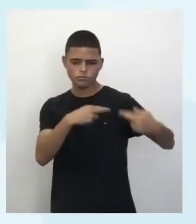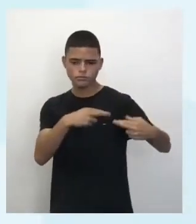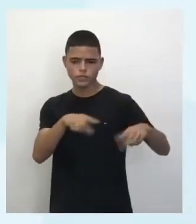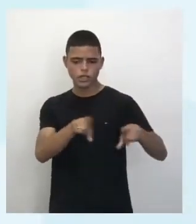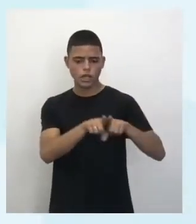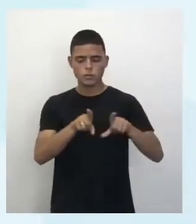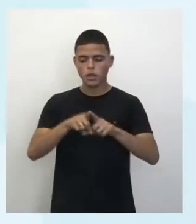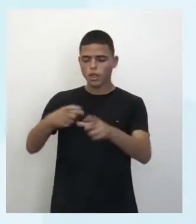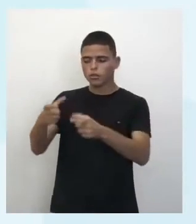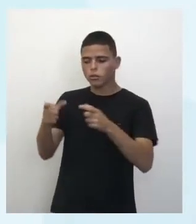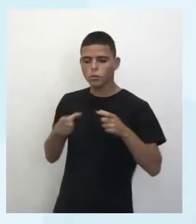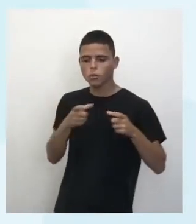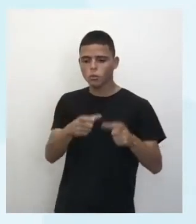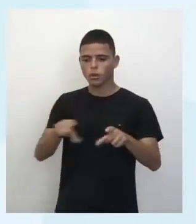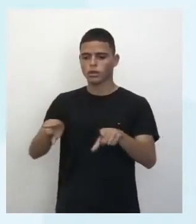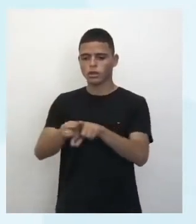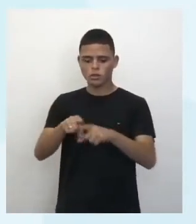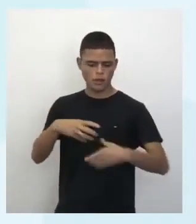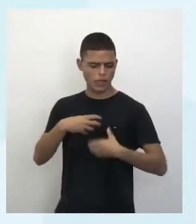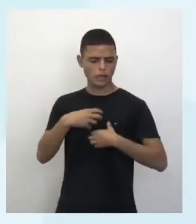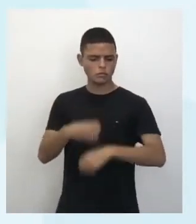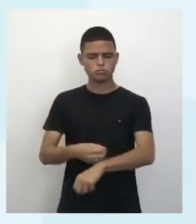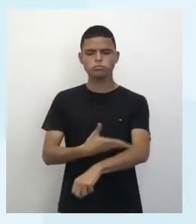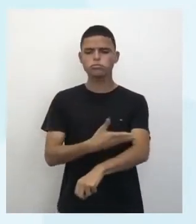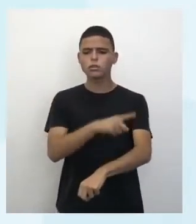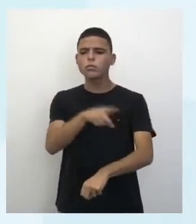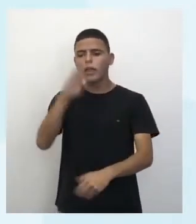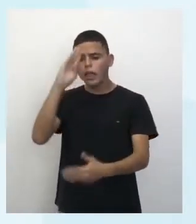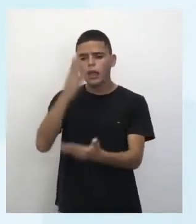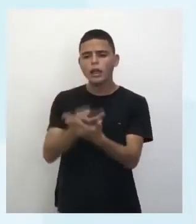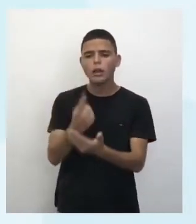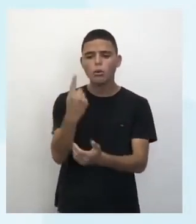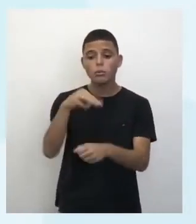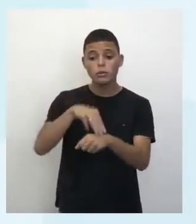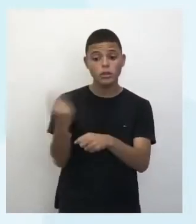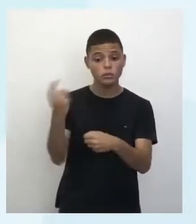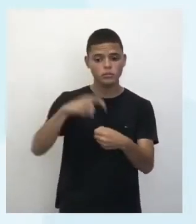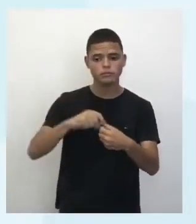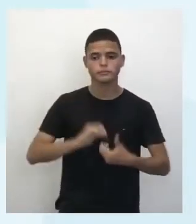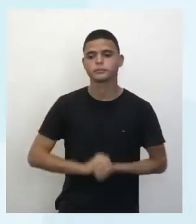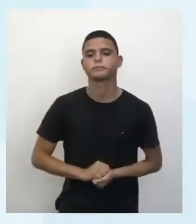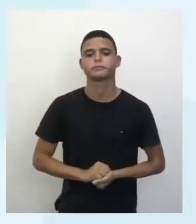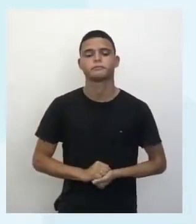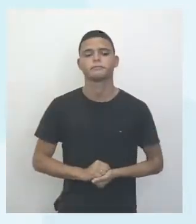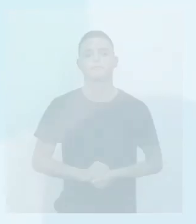em que vivemos e as nossas emoções? 1 minuto e já voltamos.